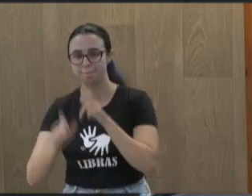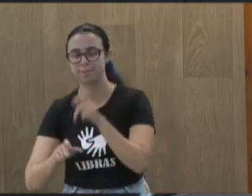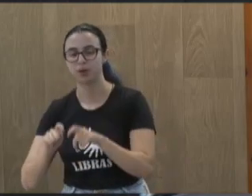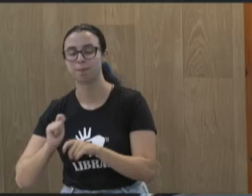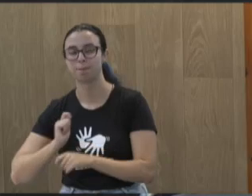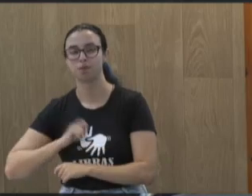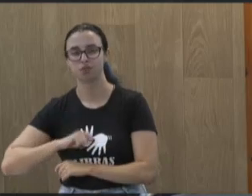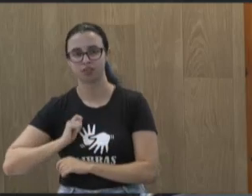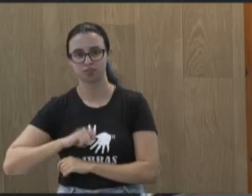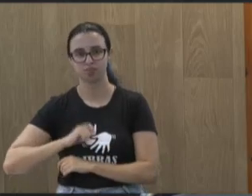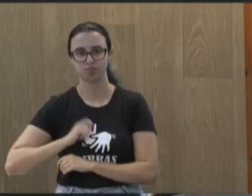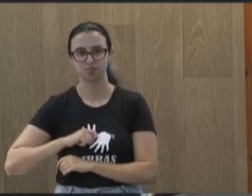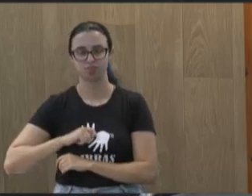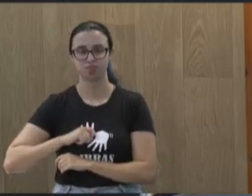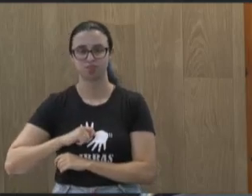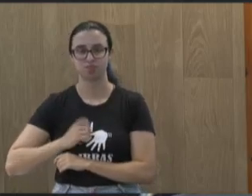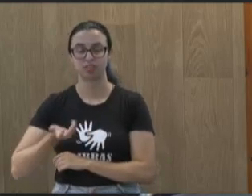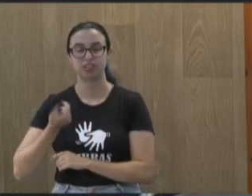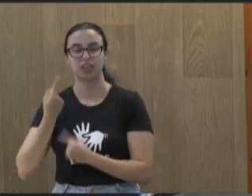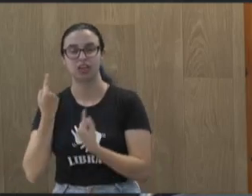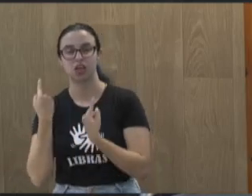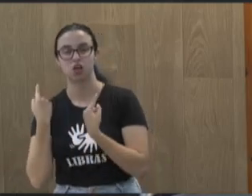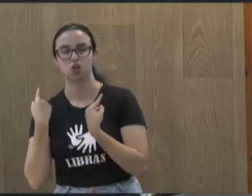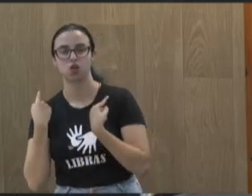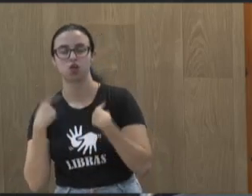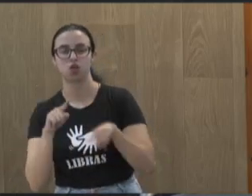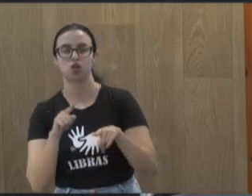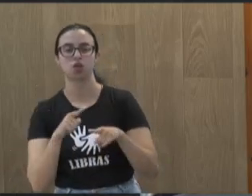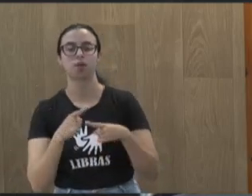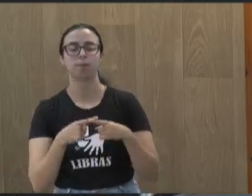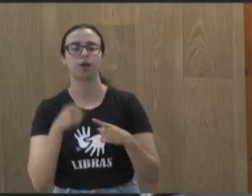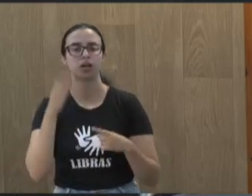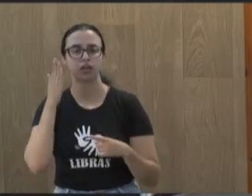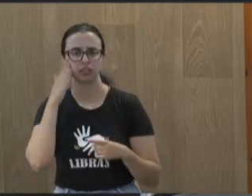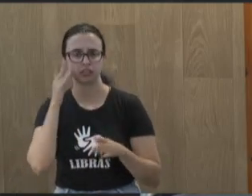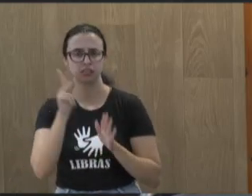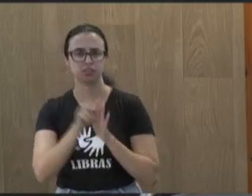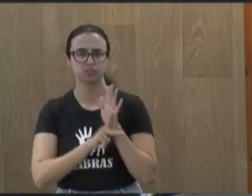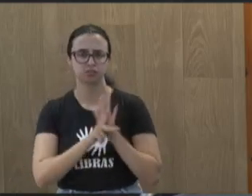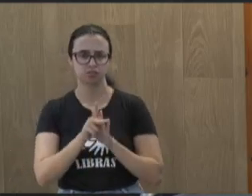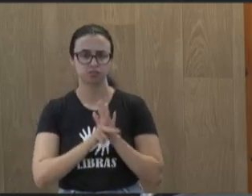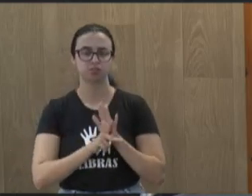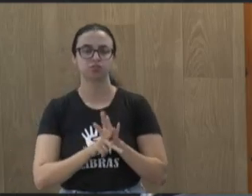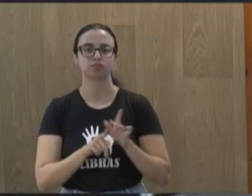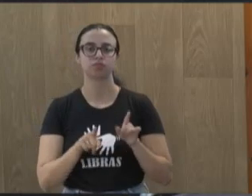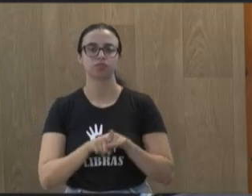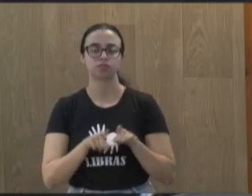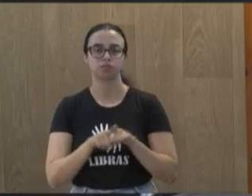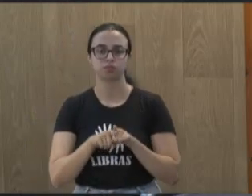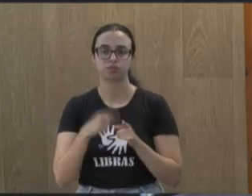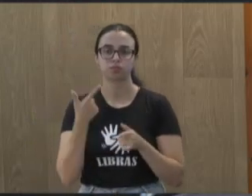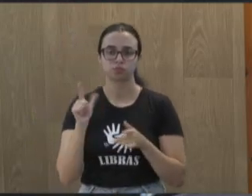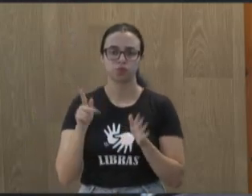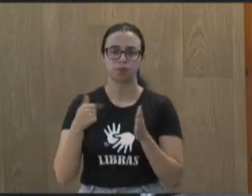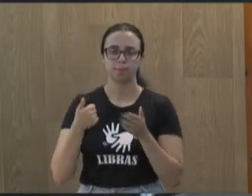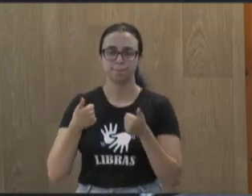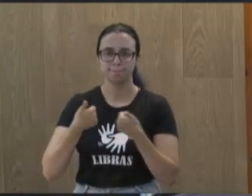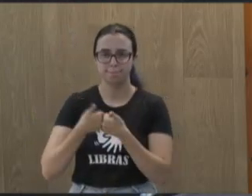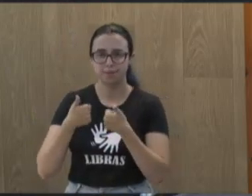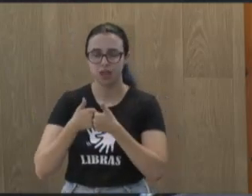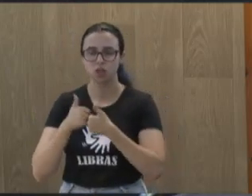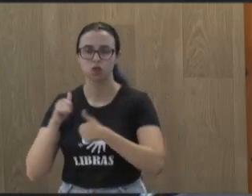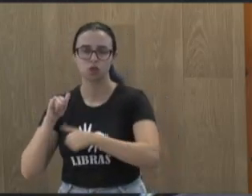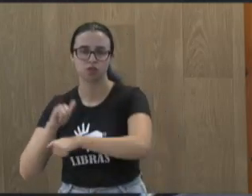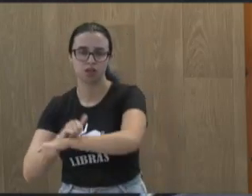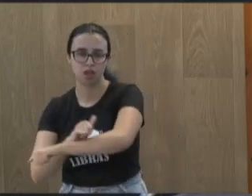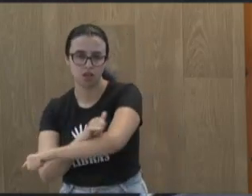né? Não podemos colocar maldade. Esse projeto, teve outro projeto de zoneamento ali no aeroporto, que eu questionei a